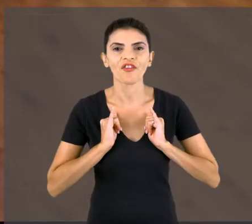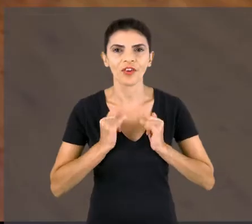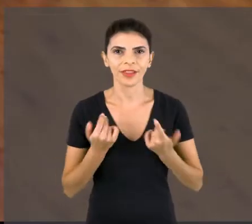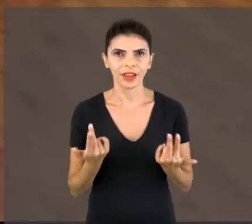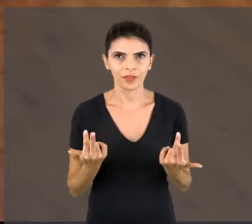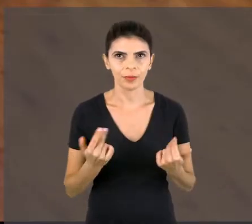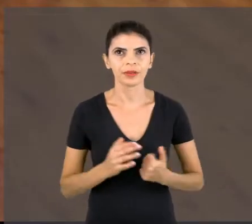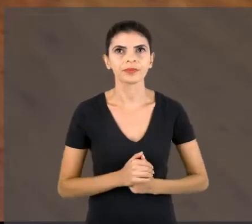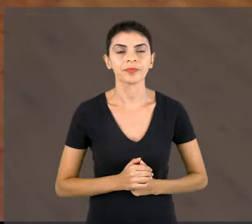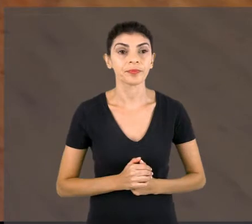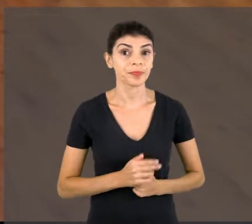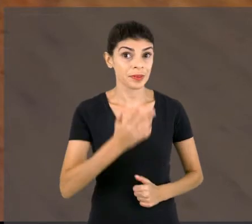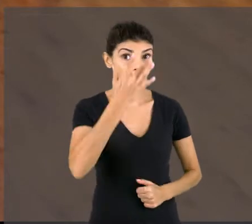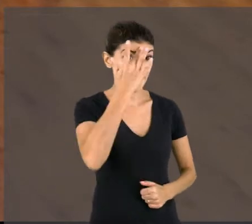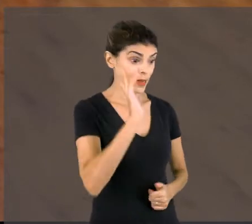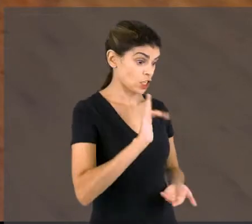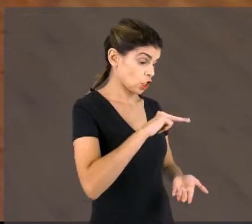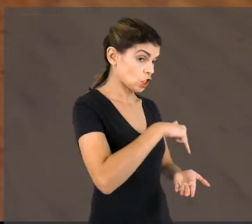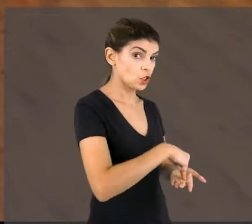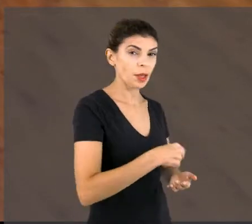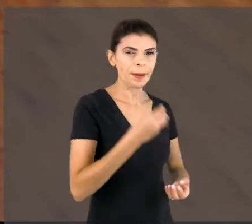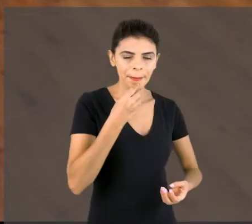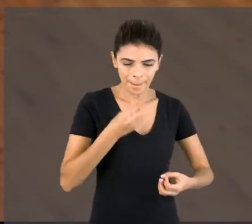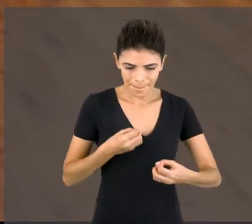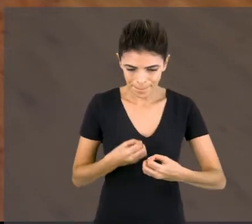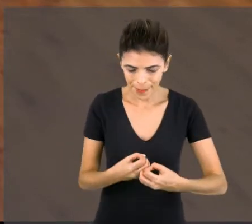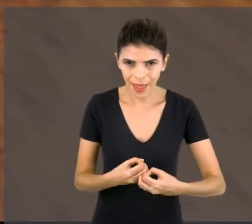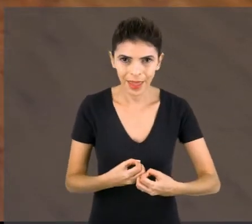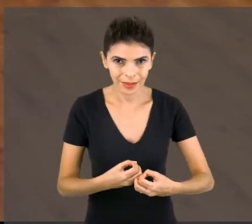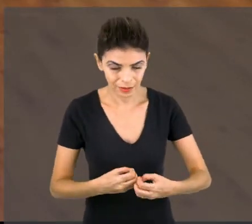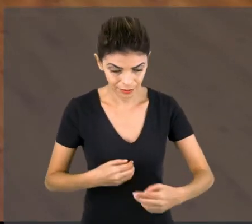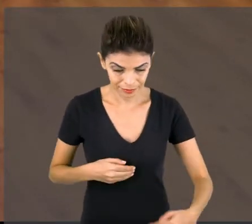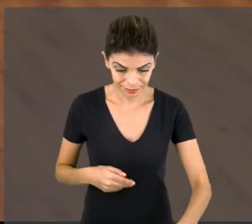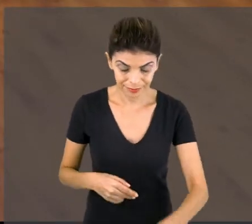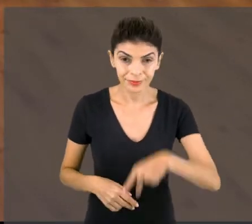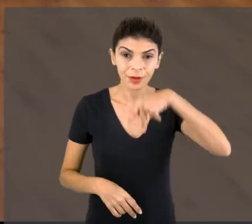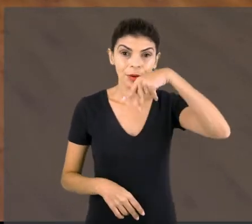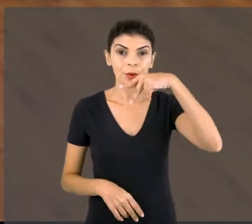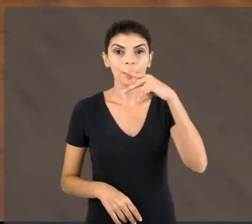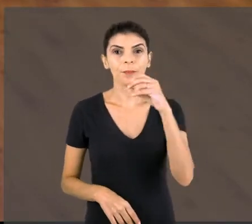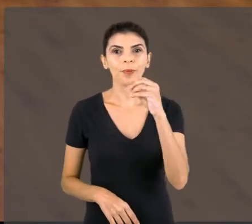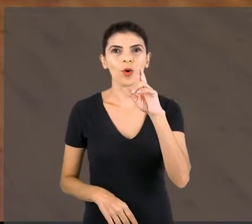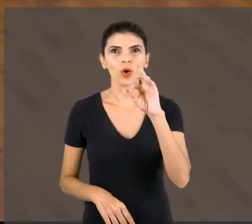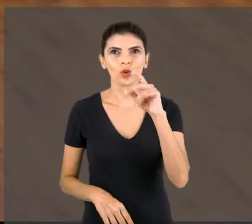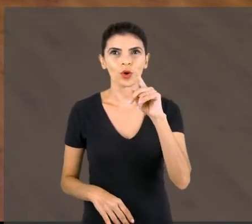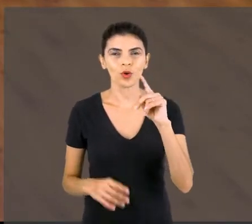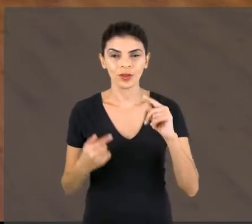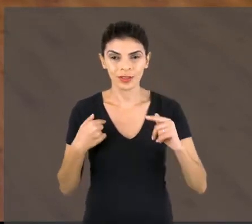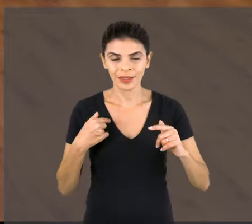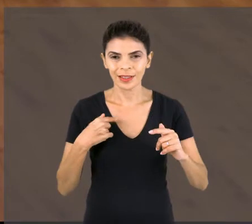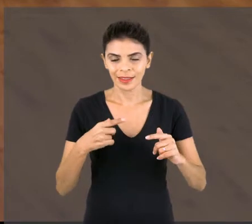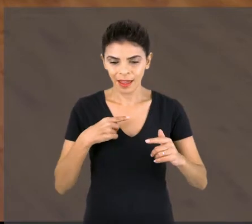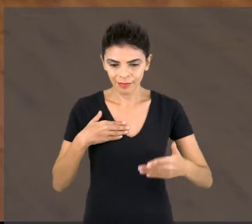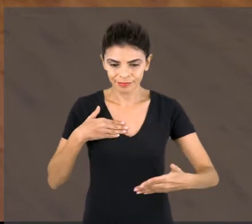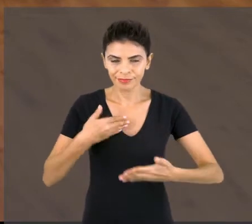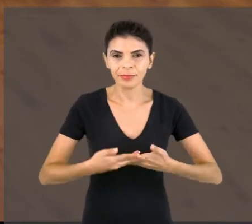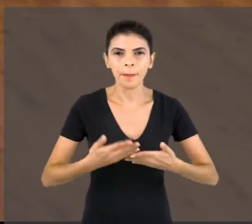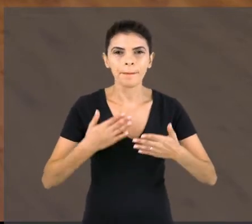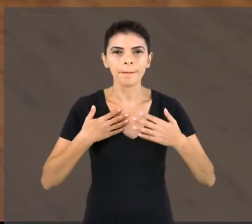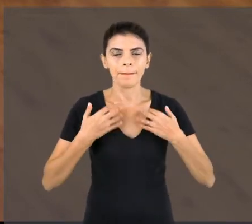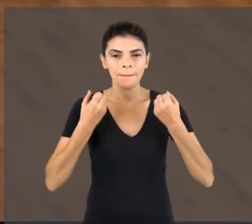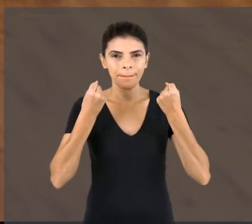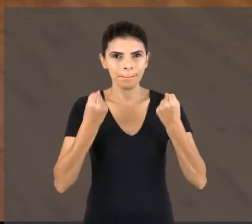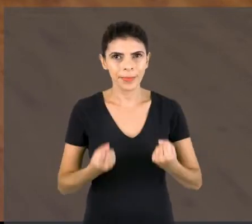portor. Quem for subir, chega bem pertinho do portor e a gente vai subir com uma transferência